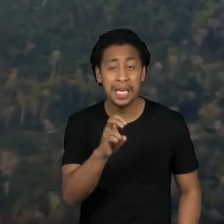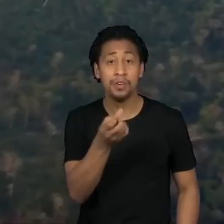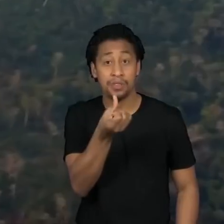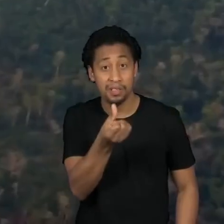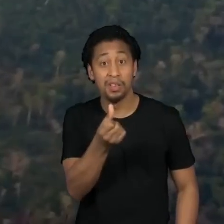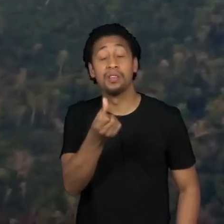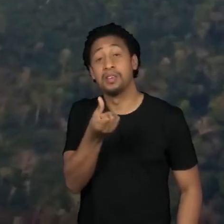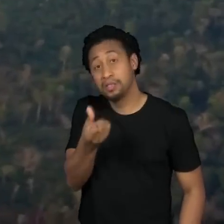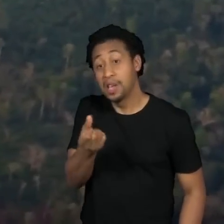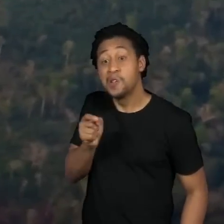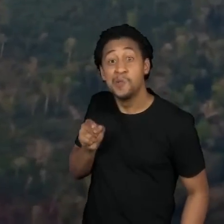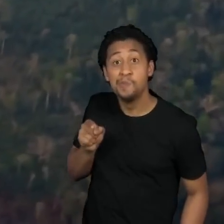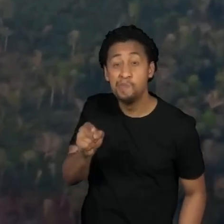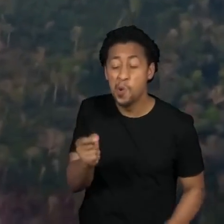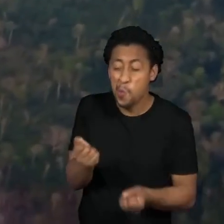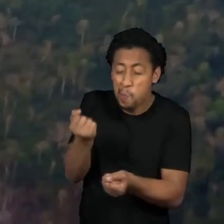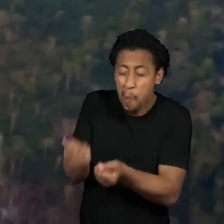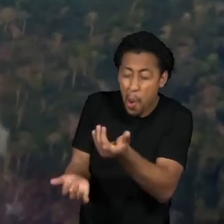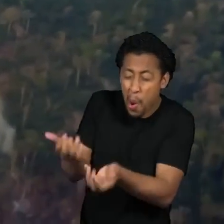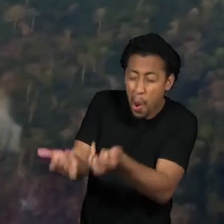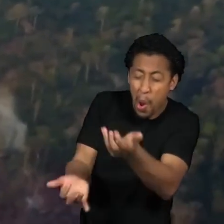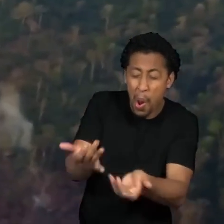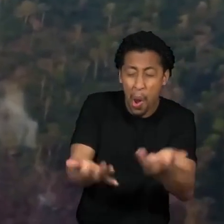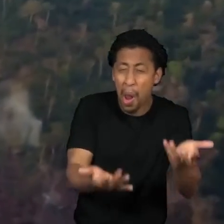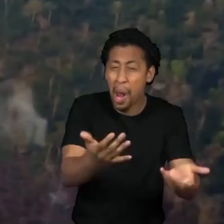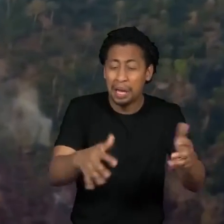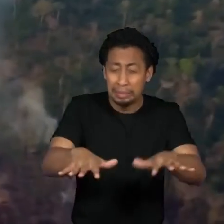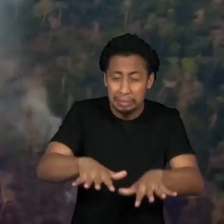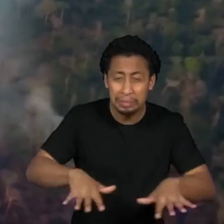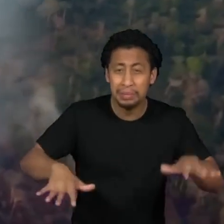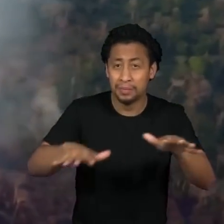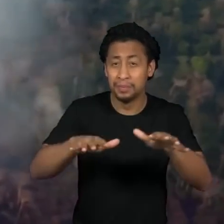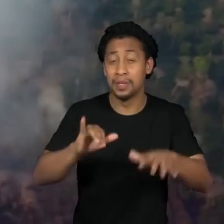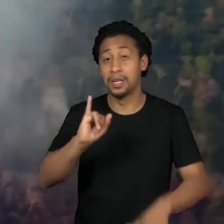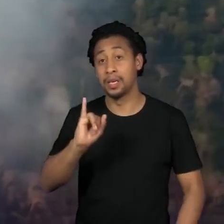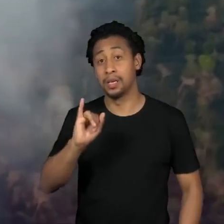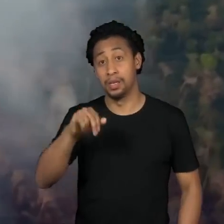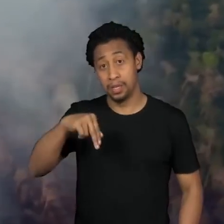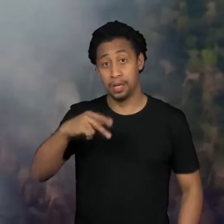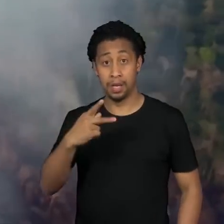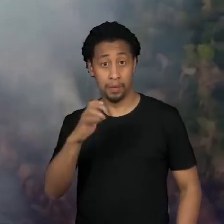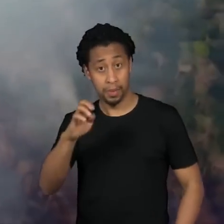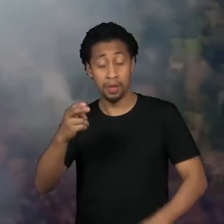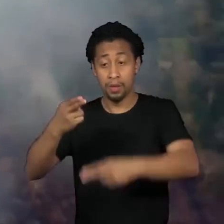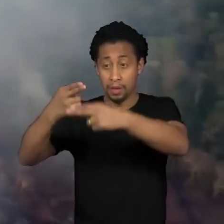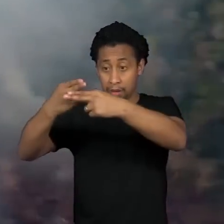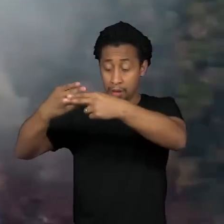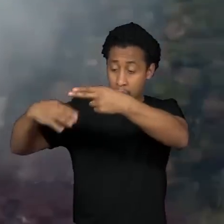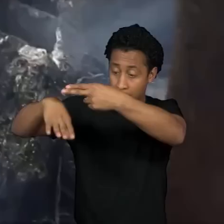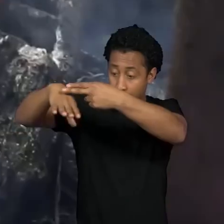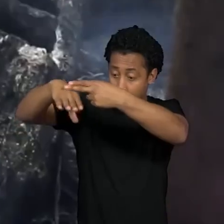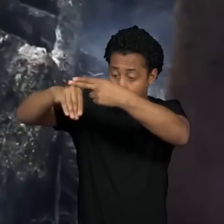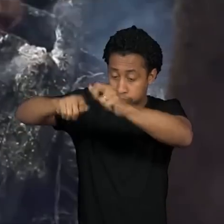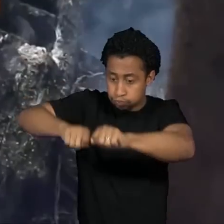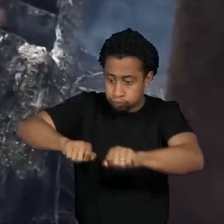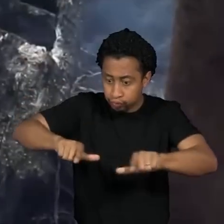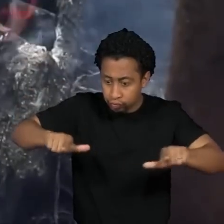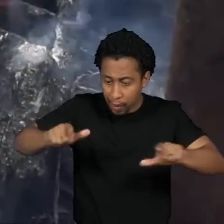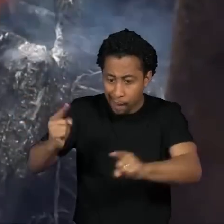76.587 focos de incêndio na região, segundo o Instituto Nacional de Pesquisas Espaciais, enquanto